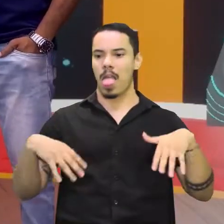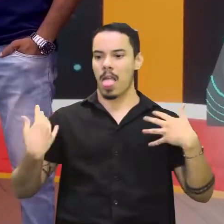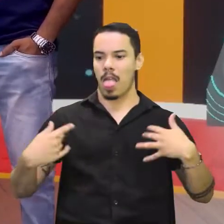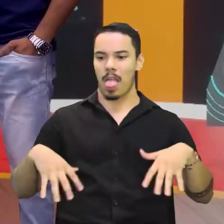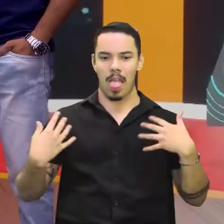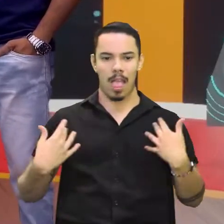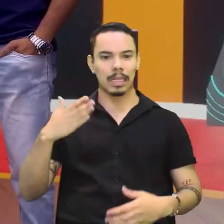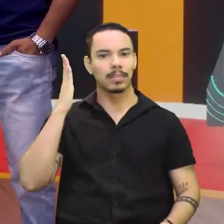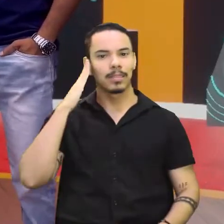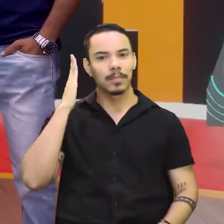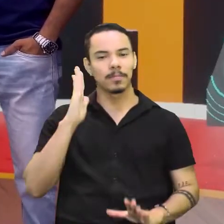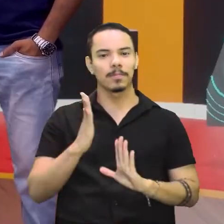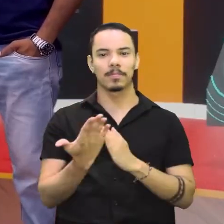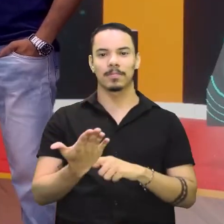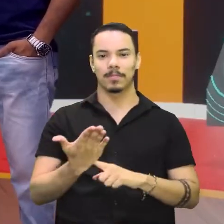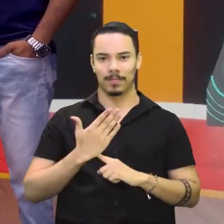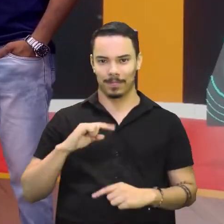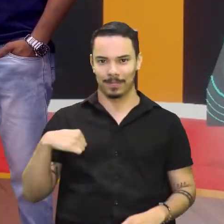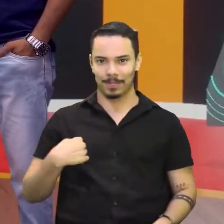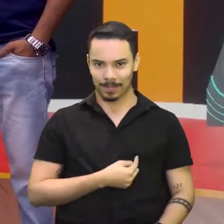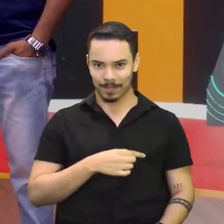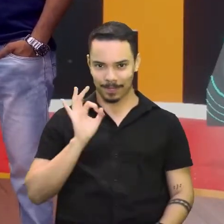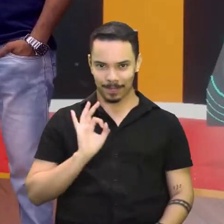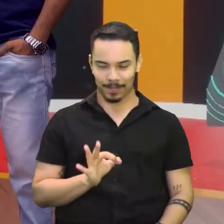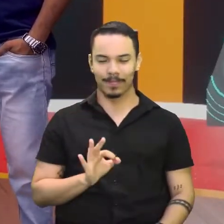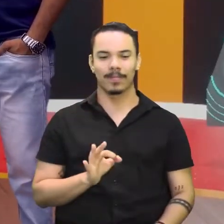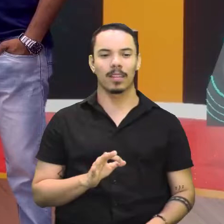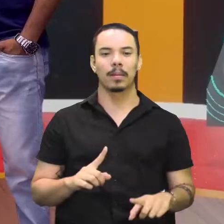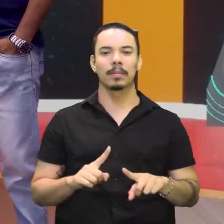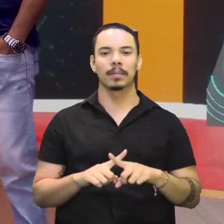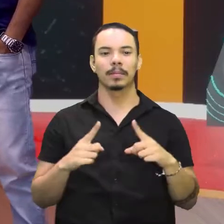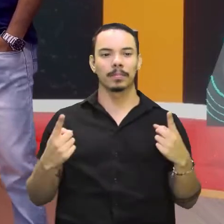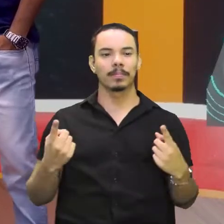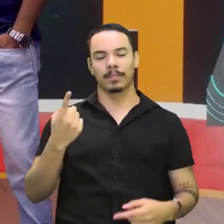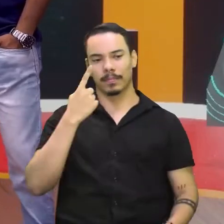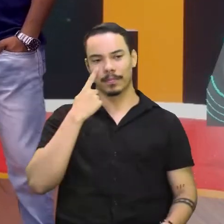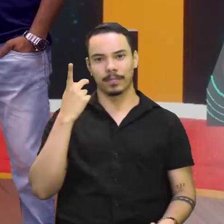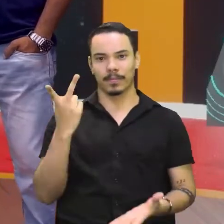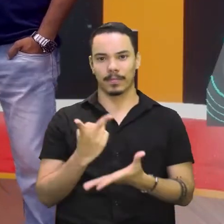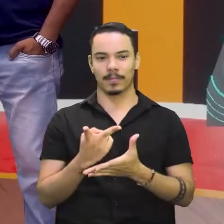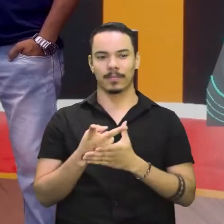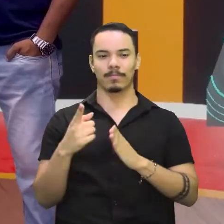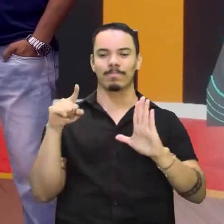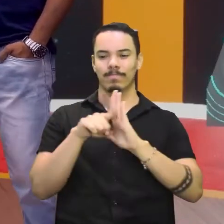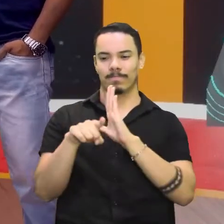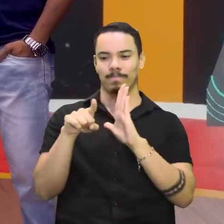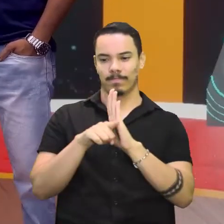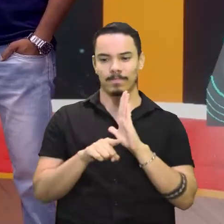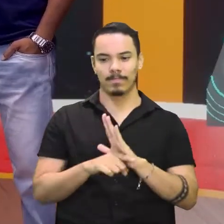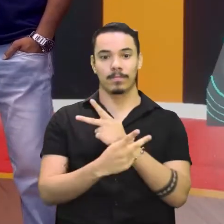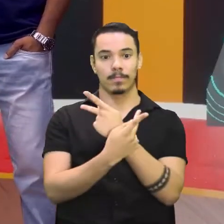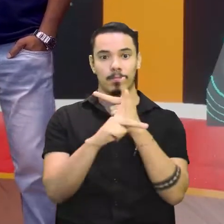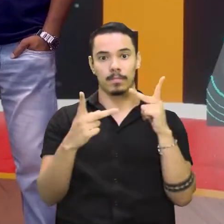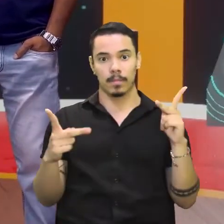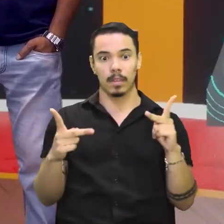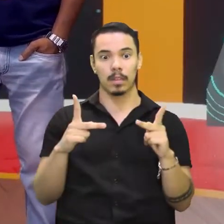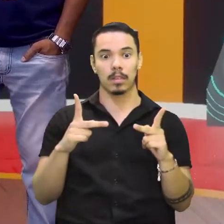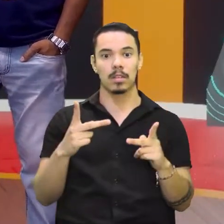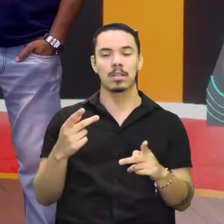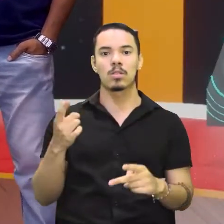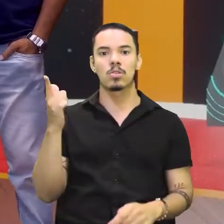remexendo. Aí vamos lá, né? Mas então, a gente vai fazer sempre aquelas perguntinhas para vocês, né? Para você